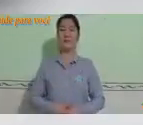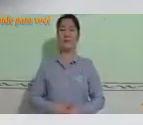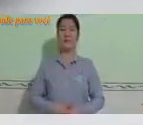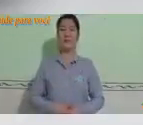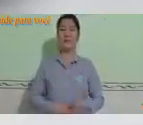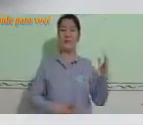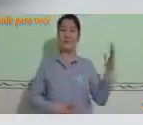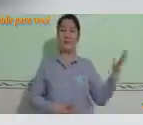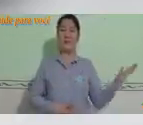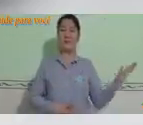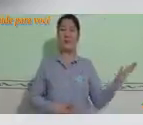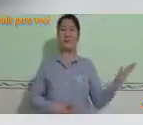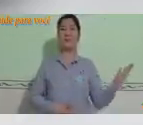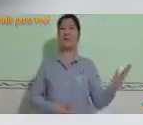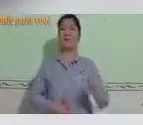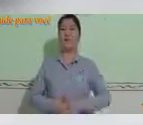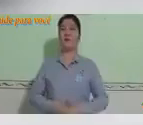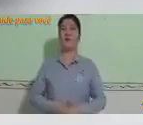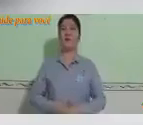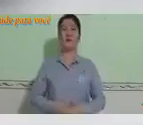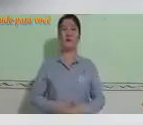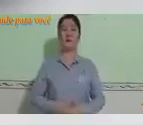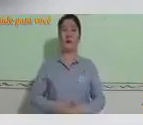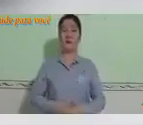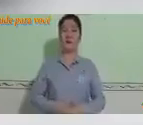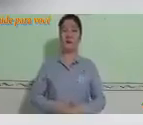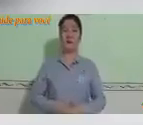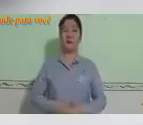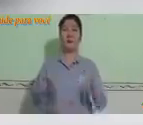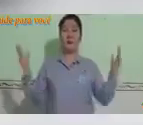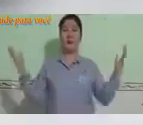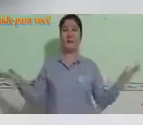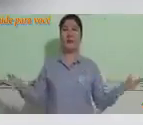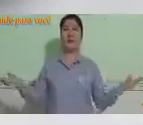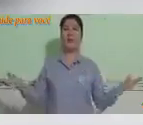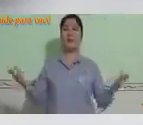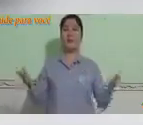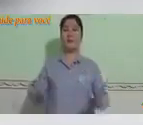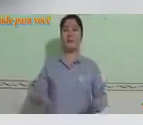Saiba identificar os principais sintomas de infarto.